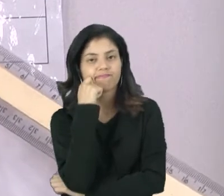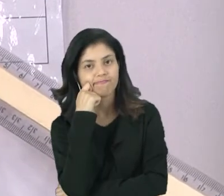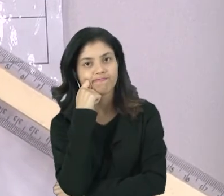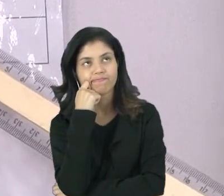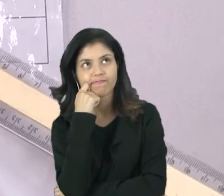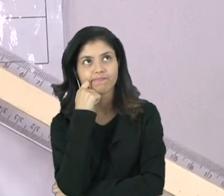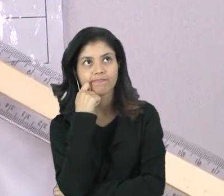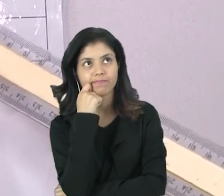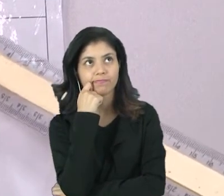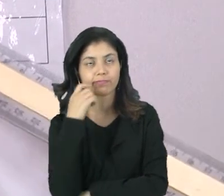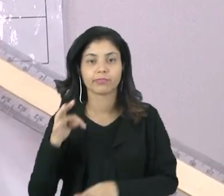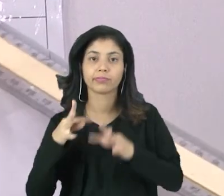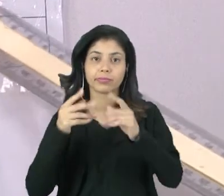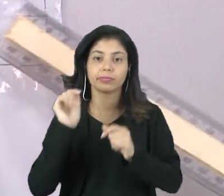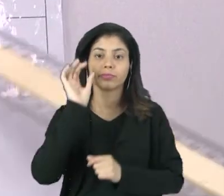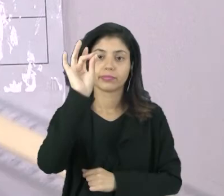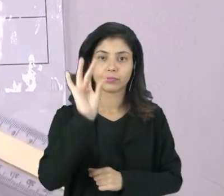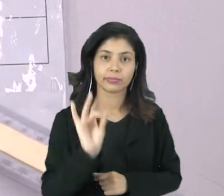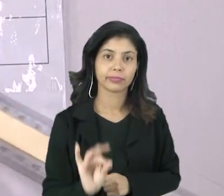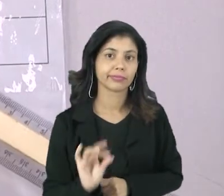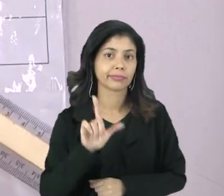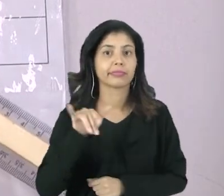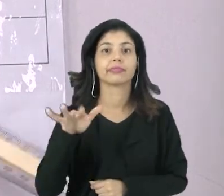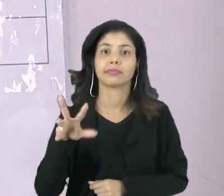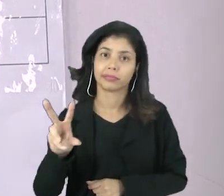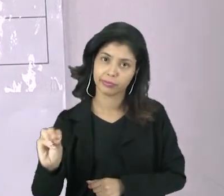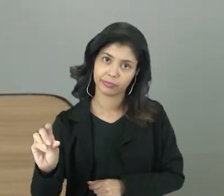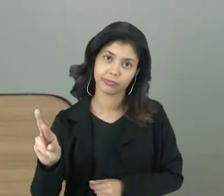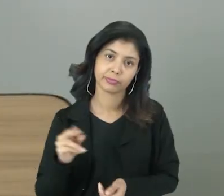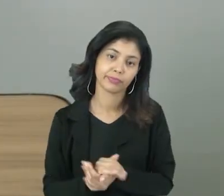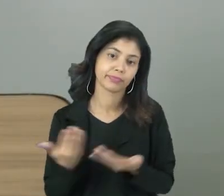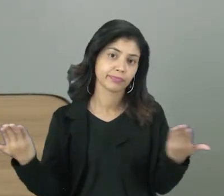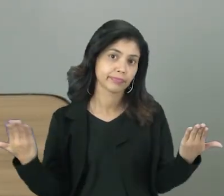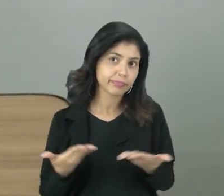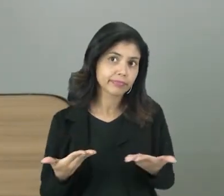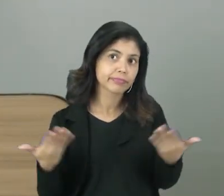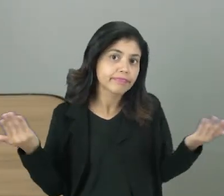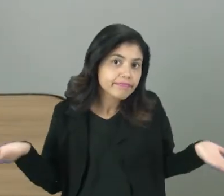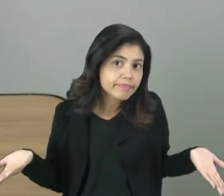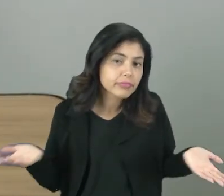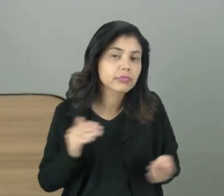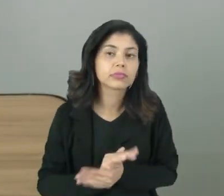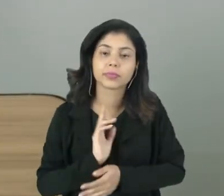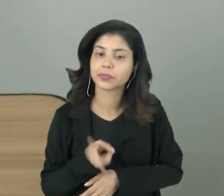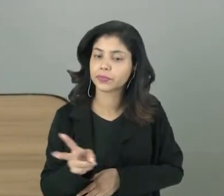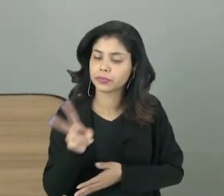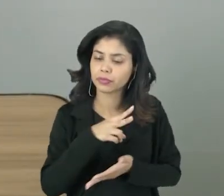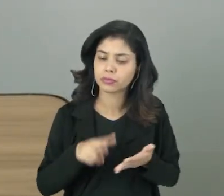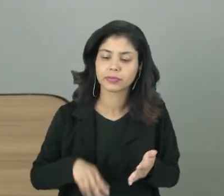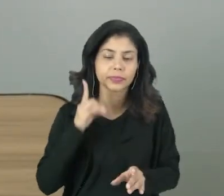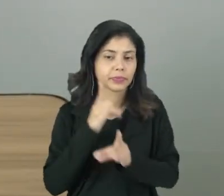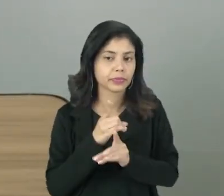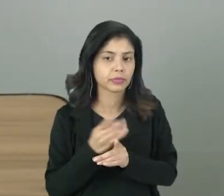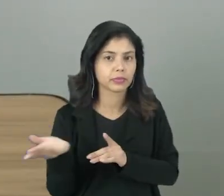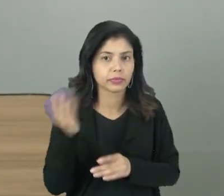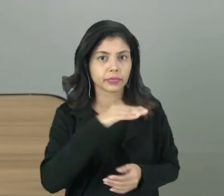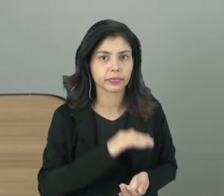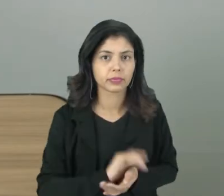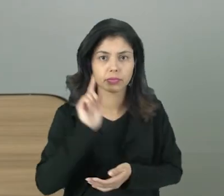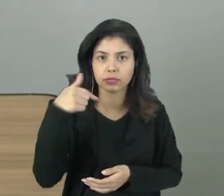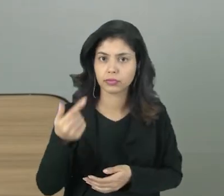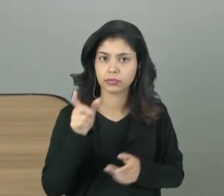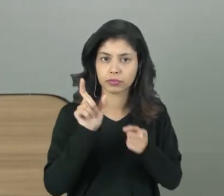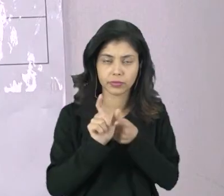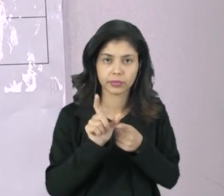olha aqui todas as frases tem a palavra livre agora vamos continuar lendo para descobrir vamos lá